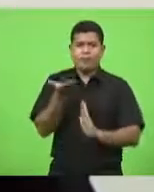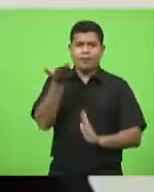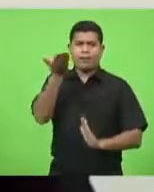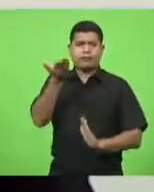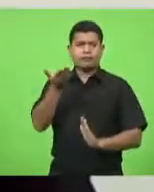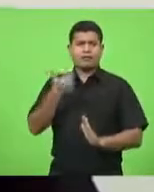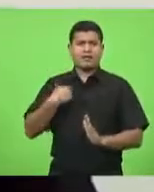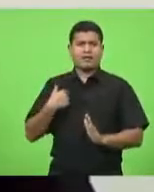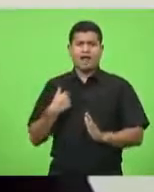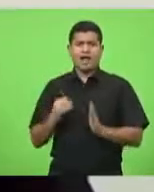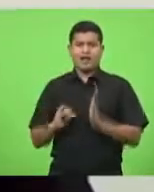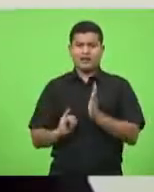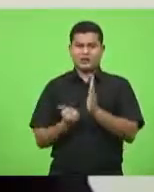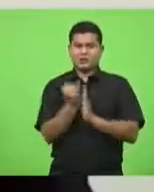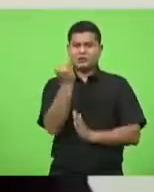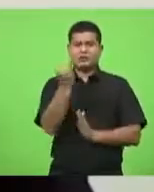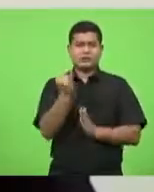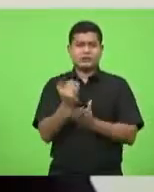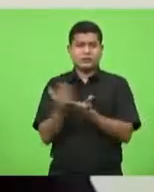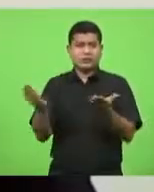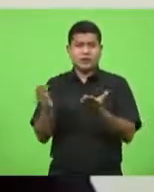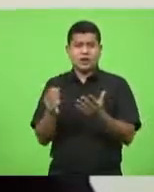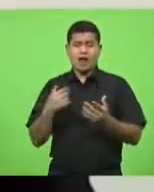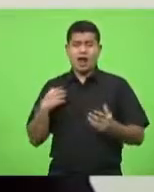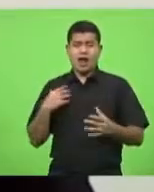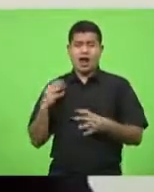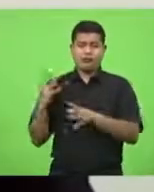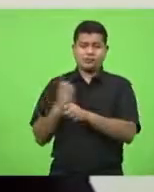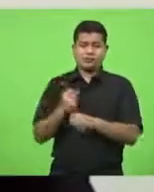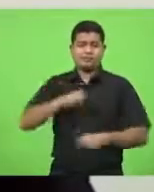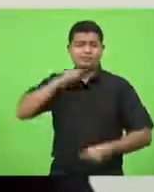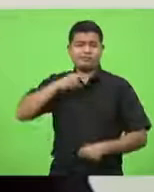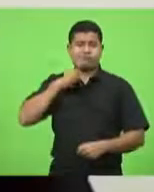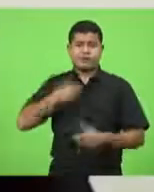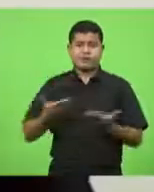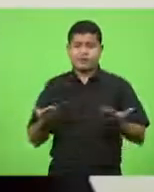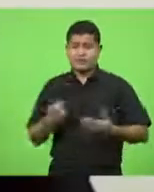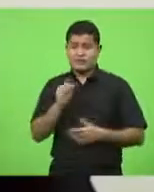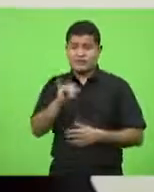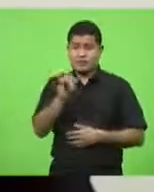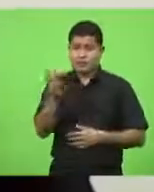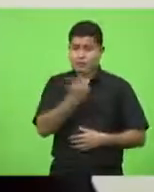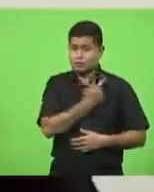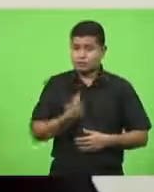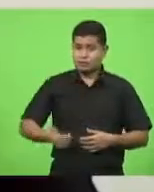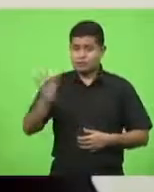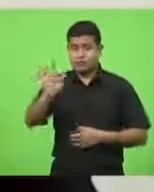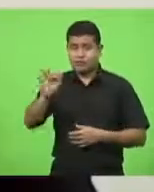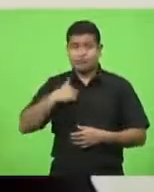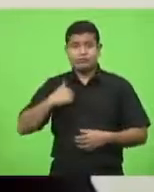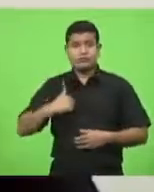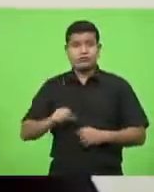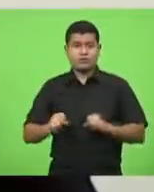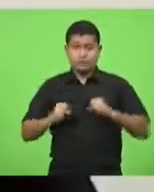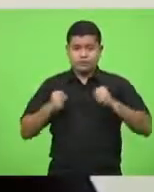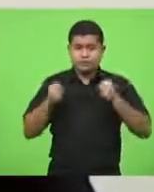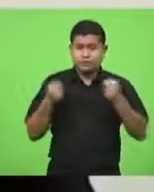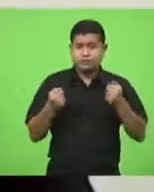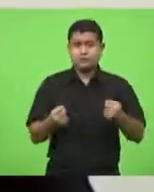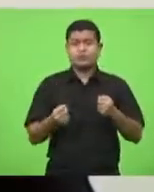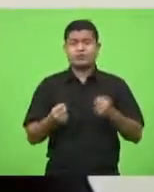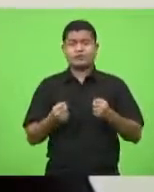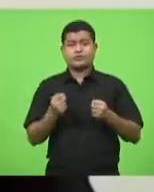não fecha. Enquanto o governo federal não se esforçar para amenizar os efeitos da pandemia, o